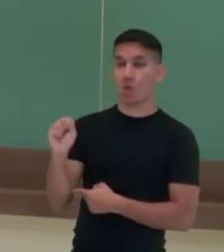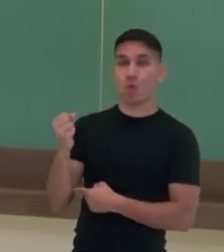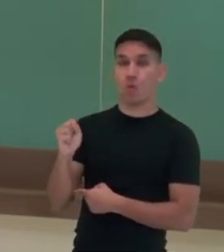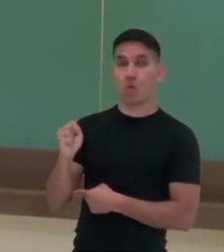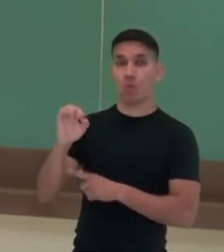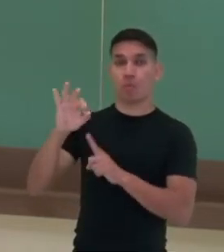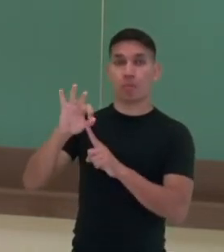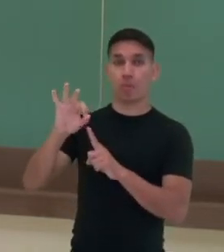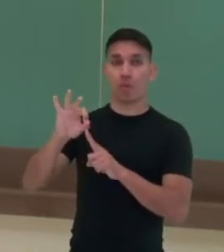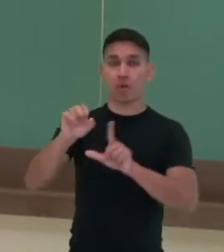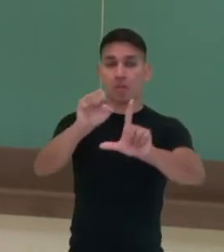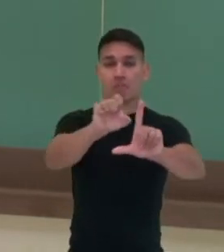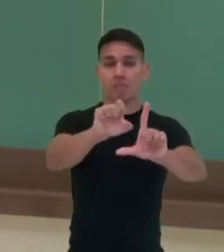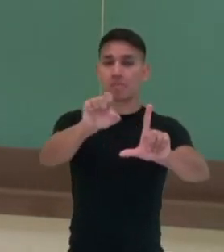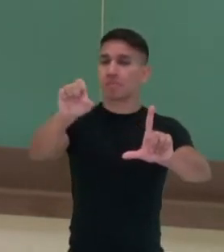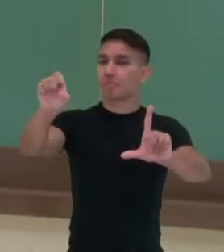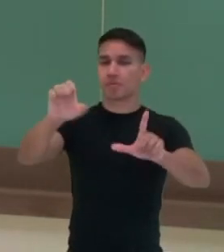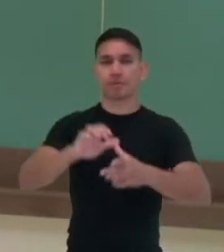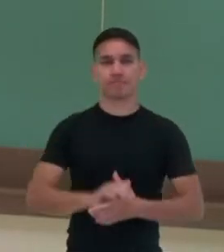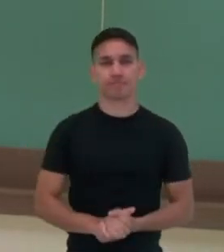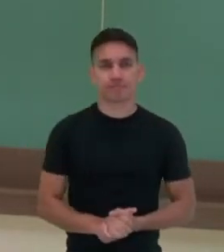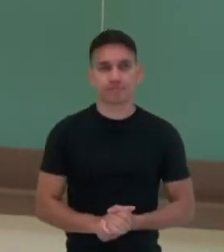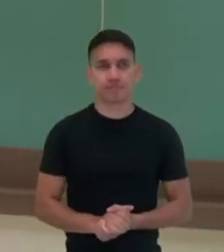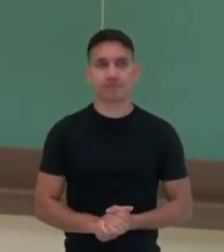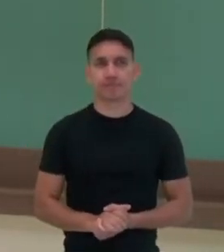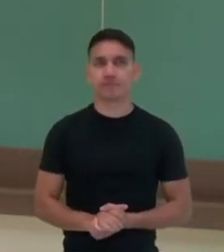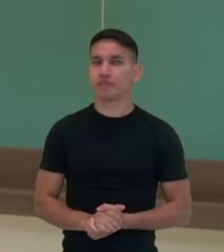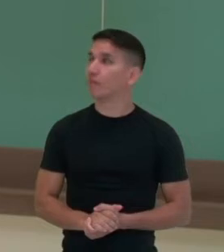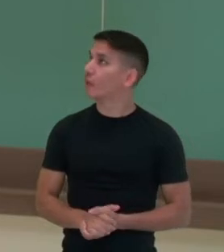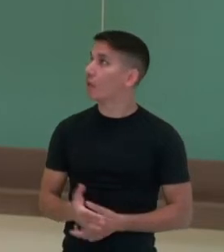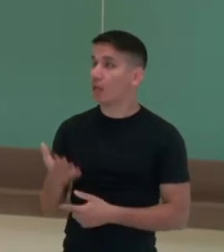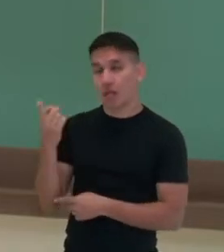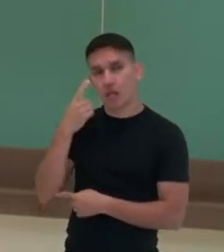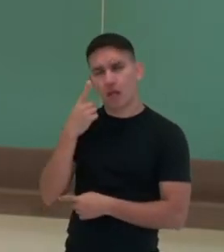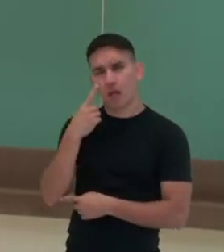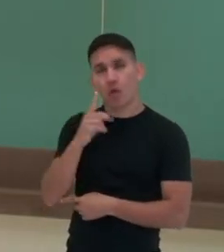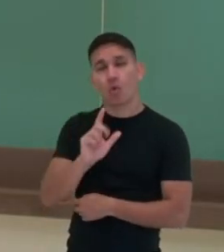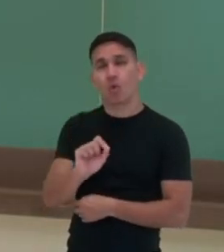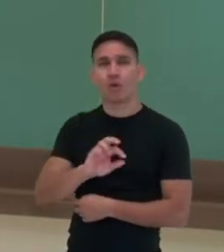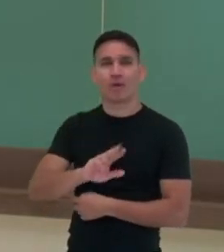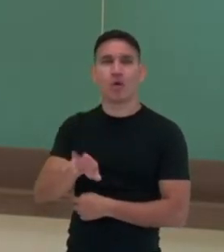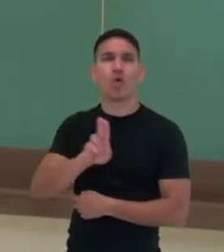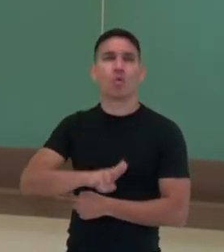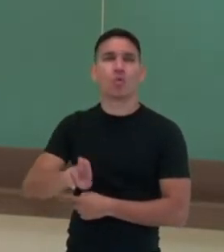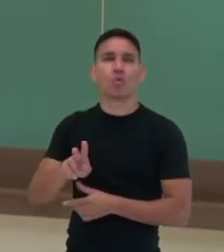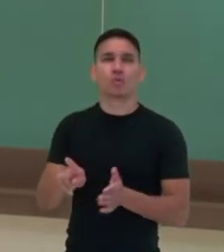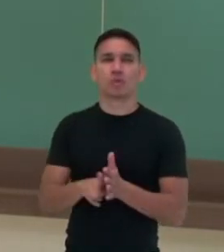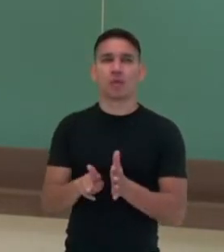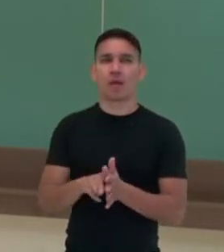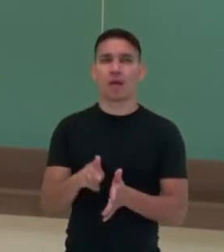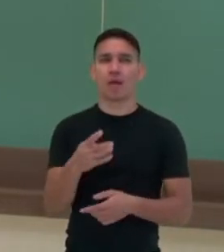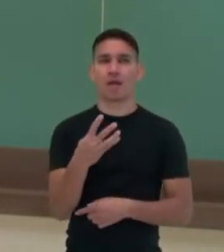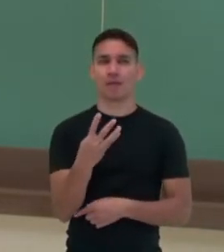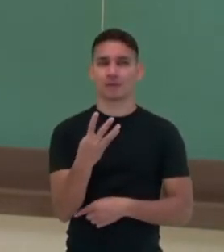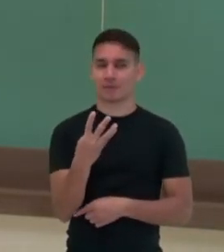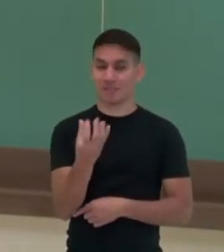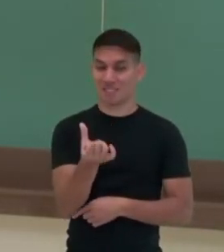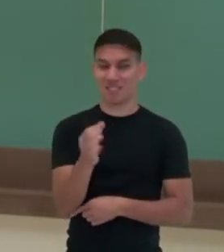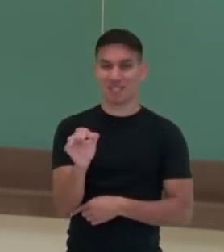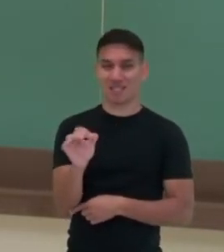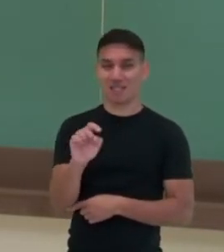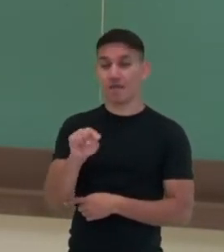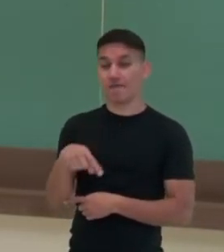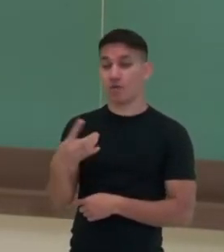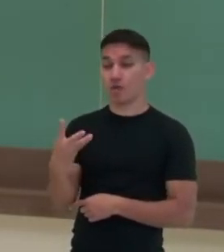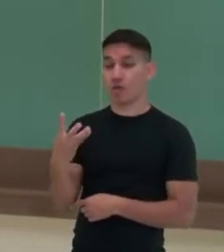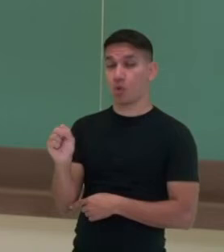60,48 polegadas, tá bom? Então, olha lá, como não usamos 60,48 polegadas, né, a tela, né, recomendada para a